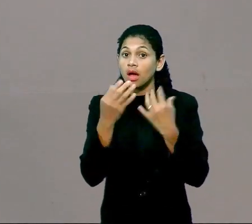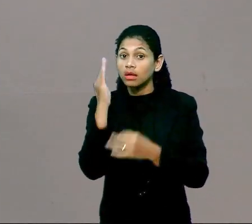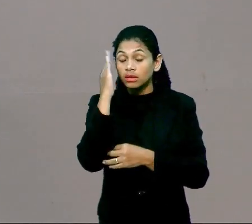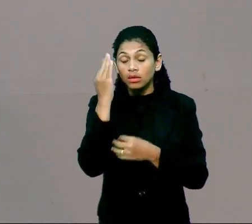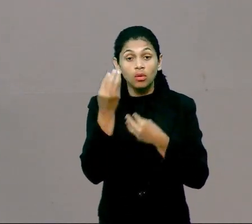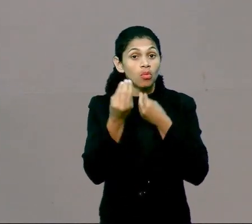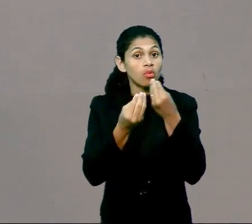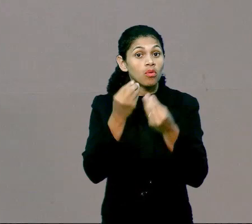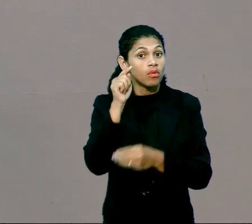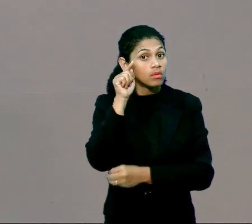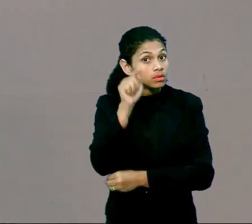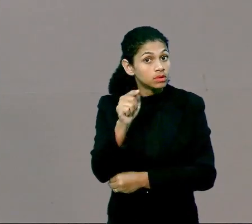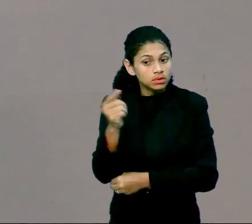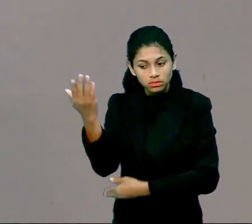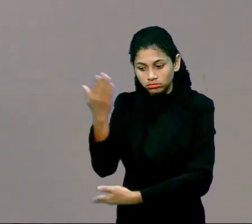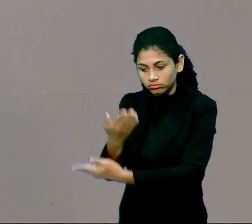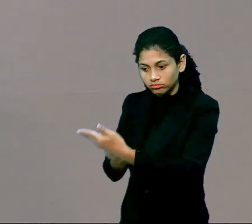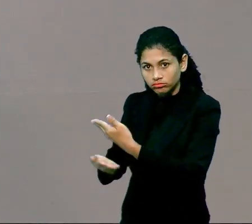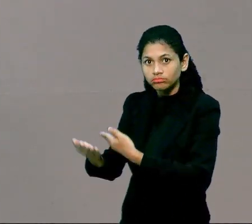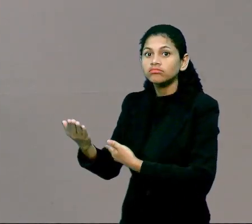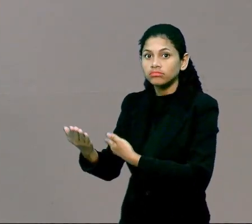aspectos culturais, midiáticos,